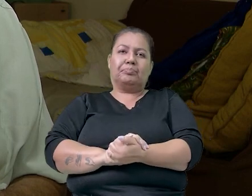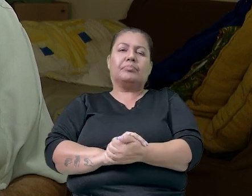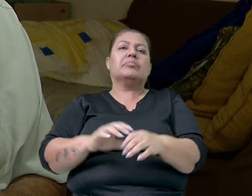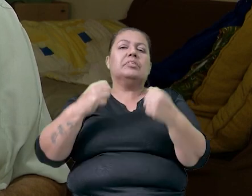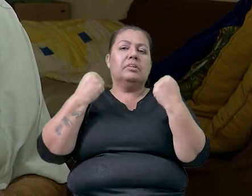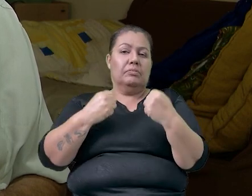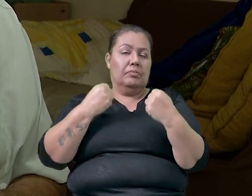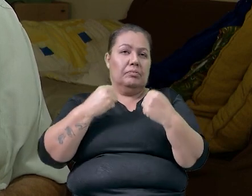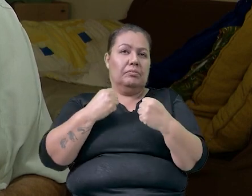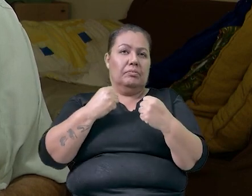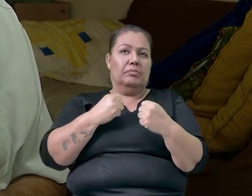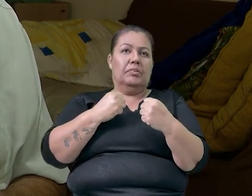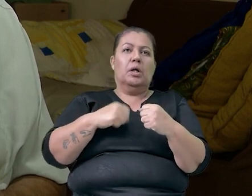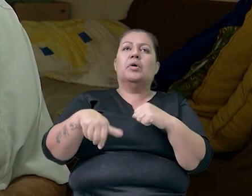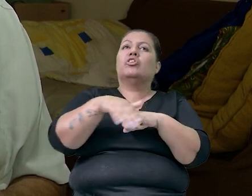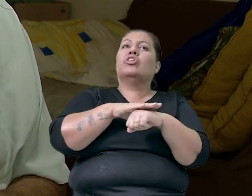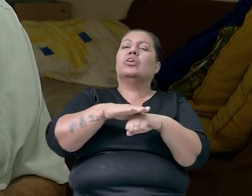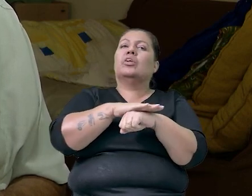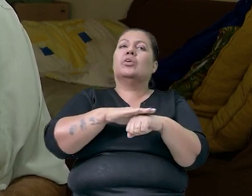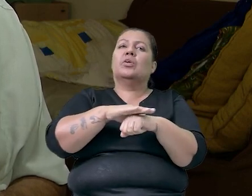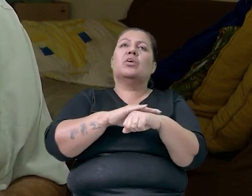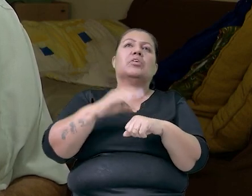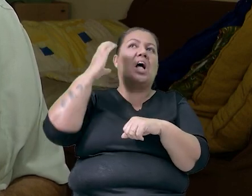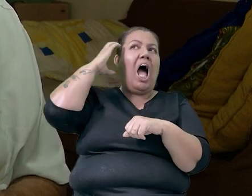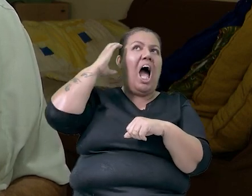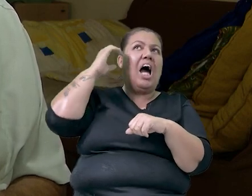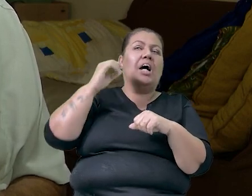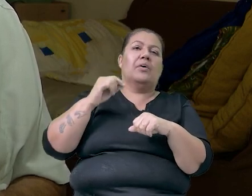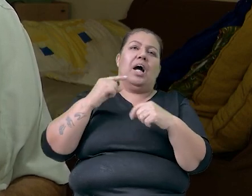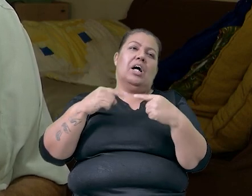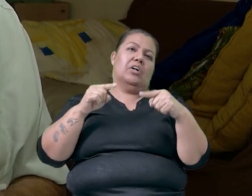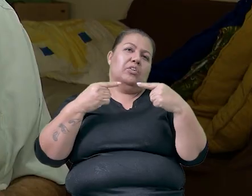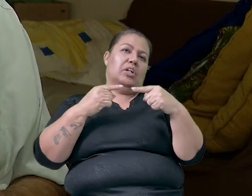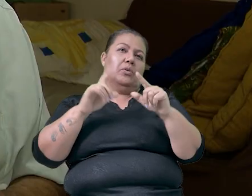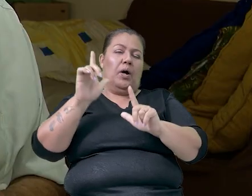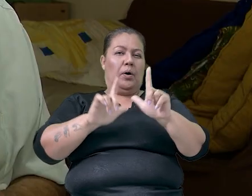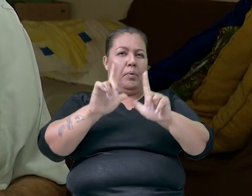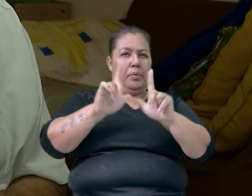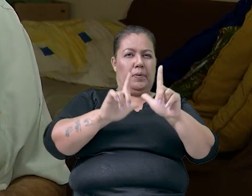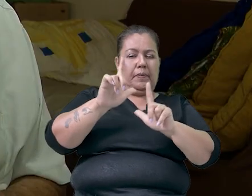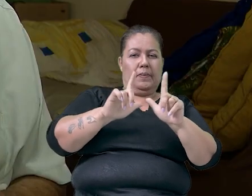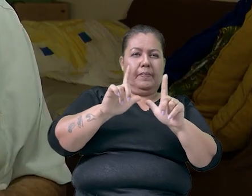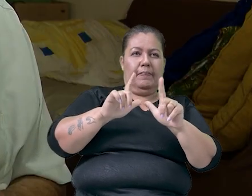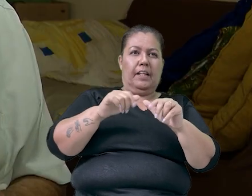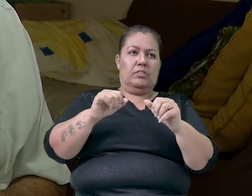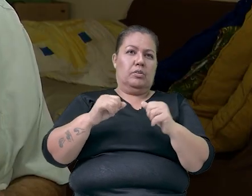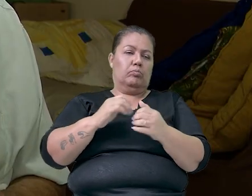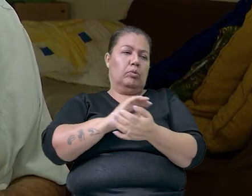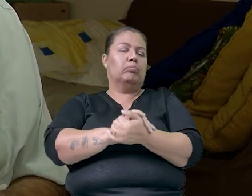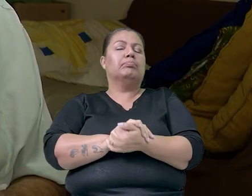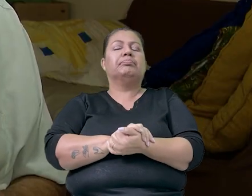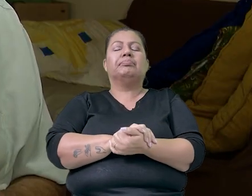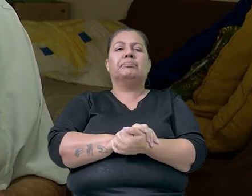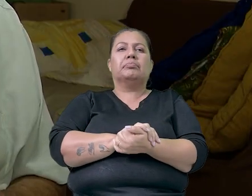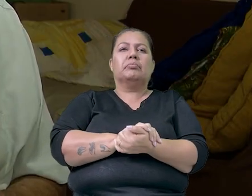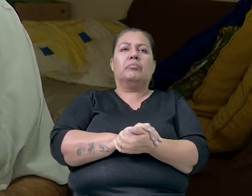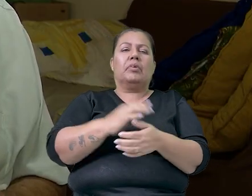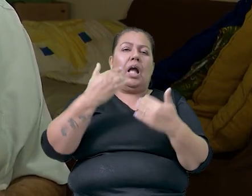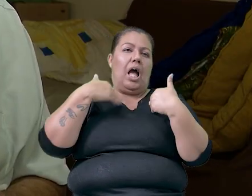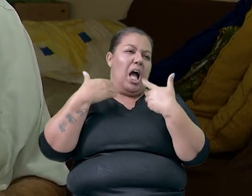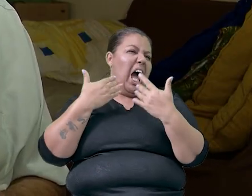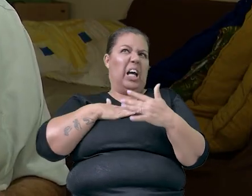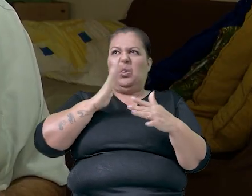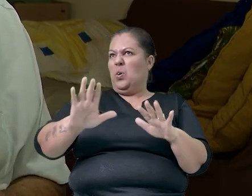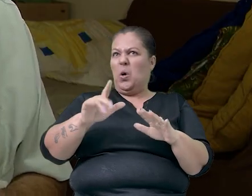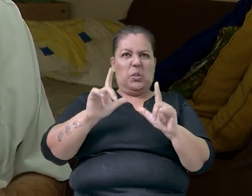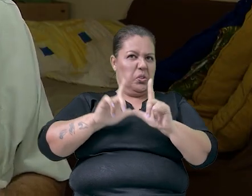pode estar lá conversando e o rádio ligado, né? Não é como a televisão, que ela toma o lugar do dono da casa, né? Eu não sou muito chegado